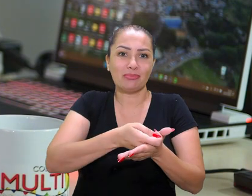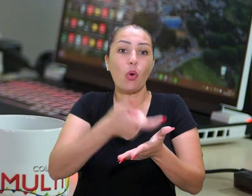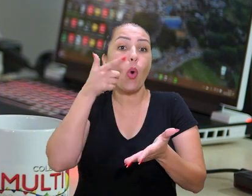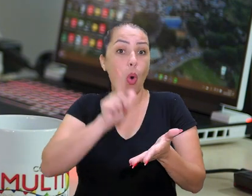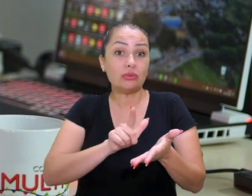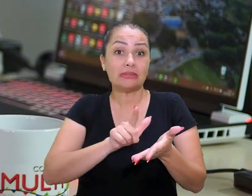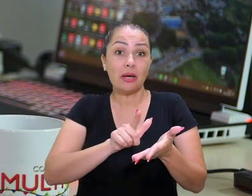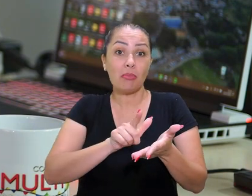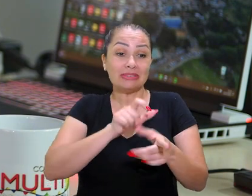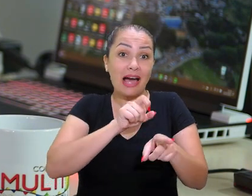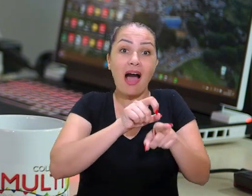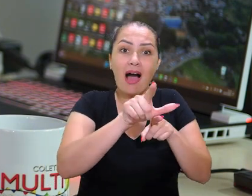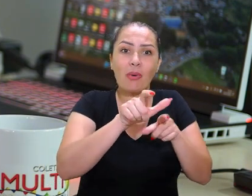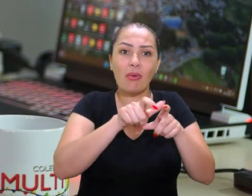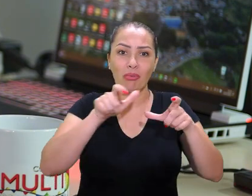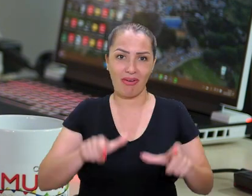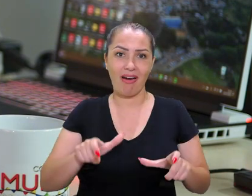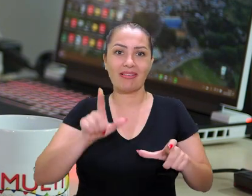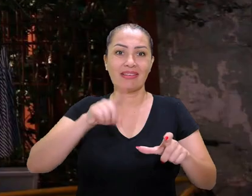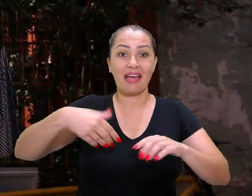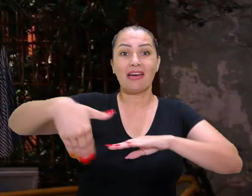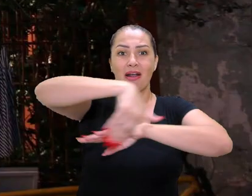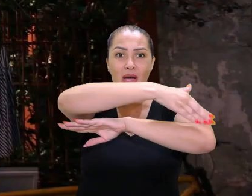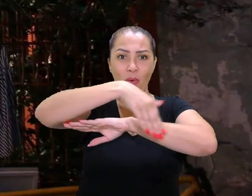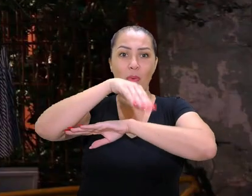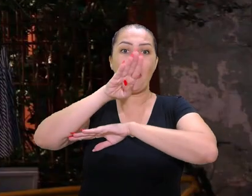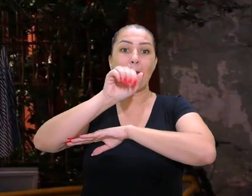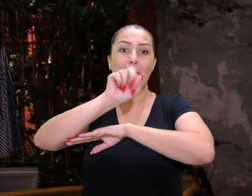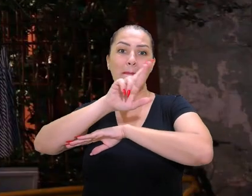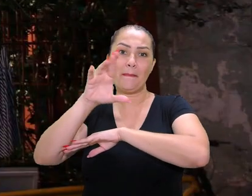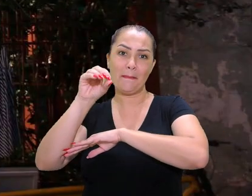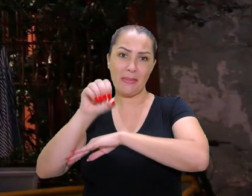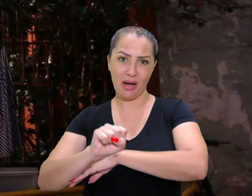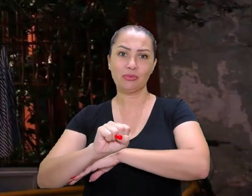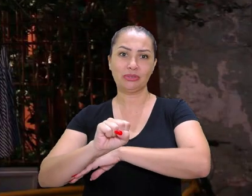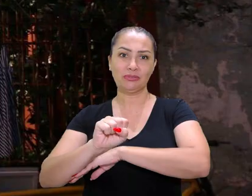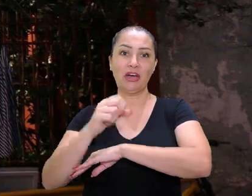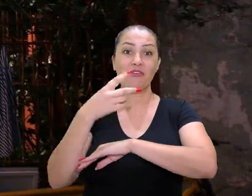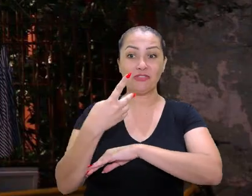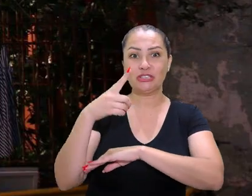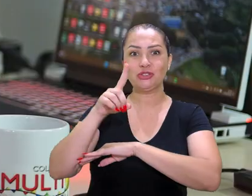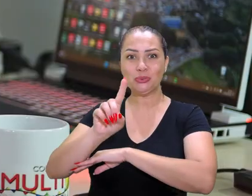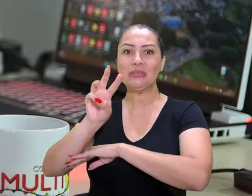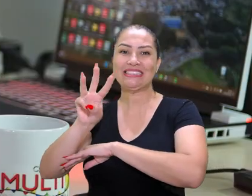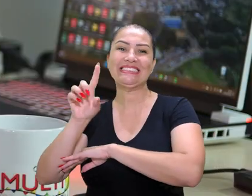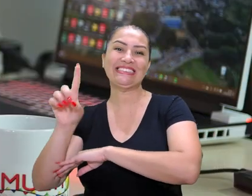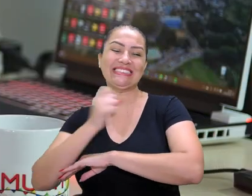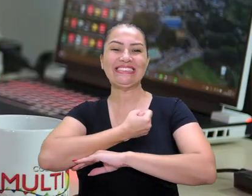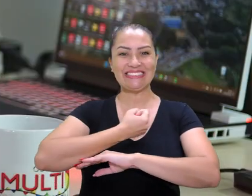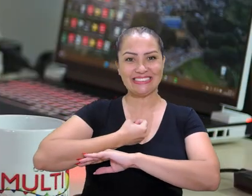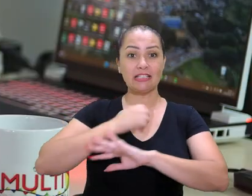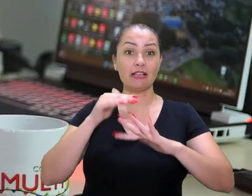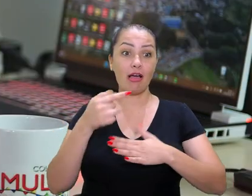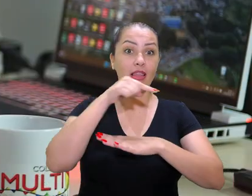espaço que ficava localizado na Rua Barros Cassal, número 2132. E ali então a gente começou a